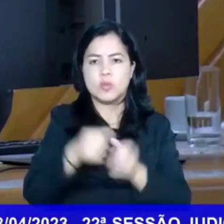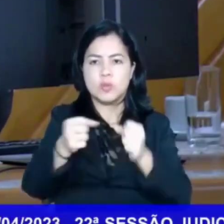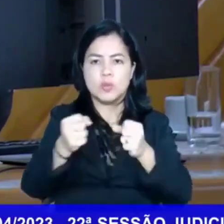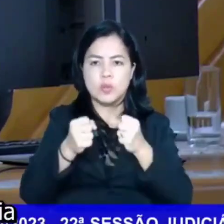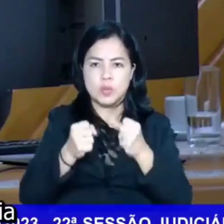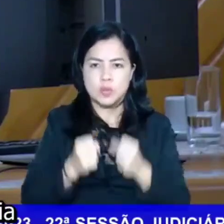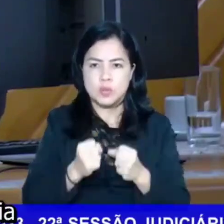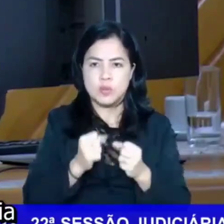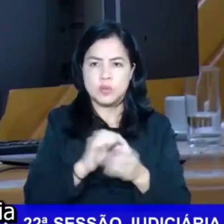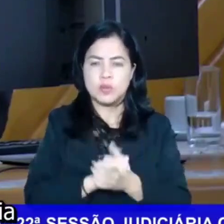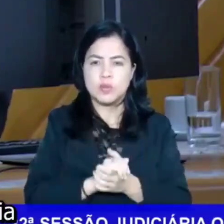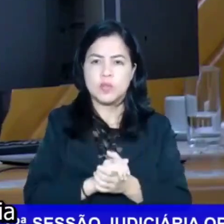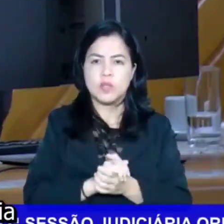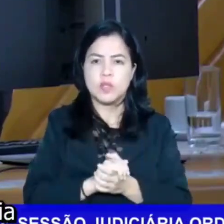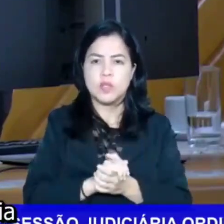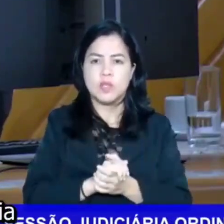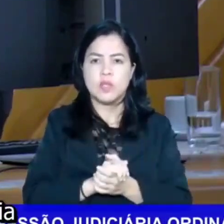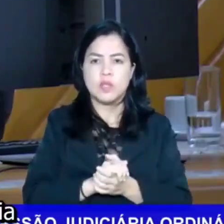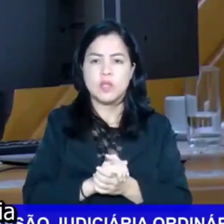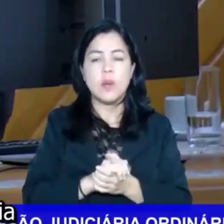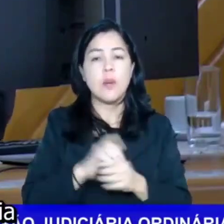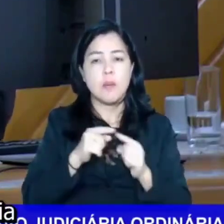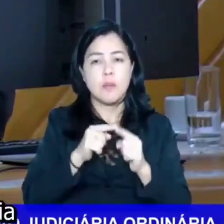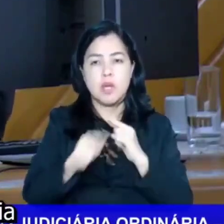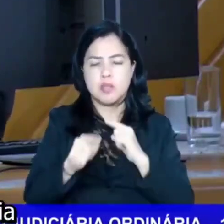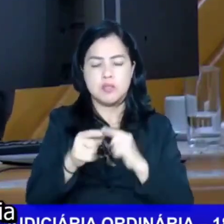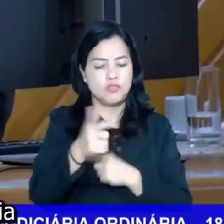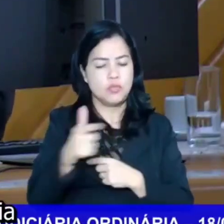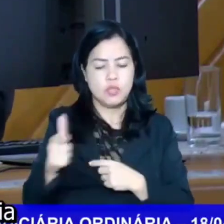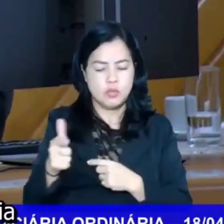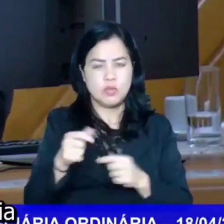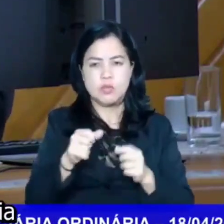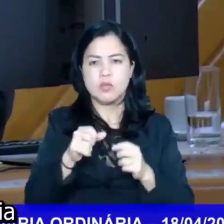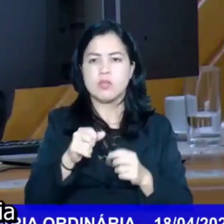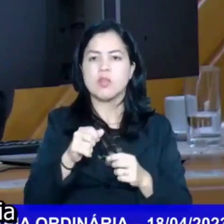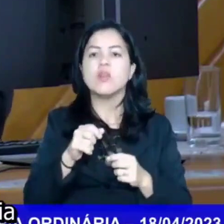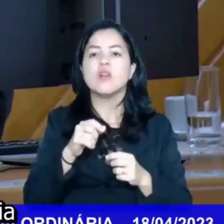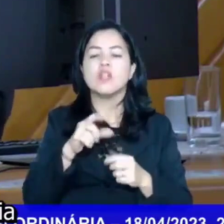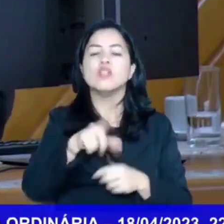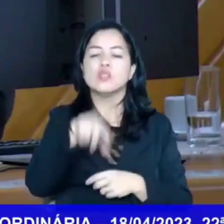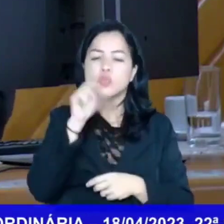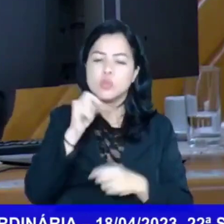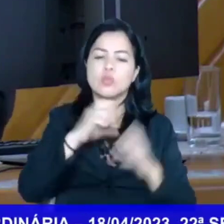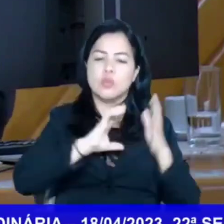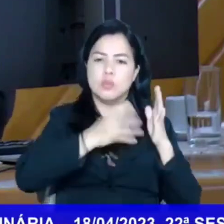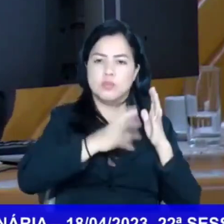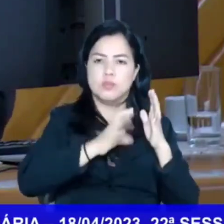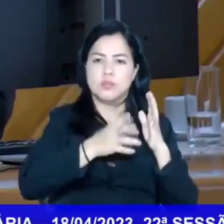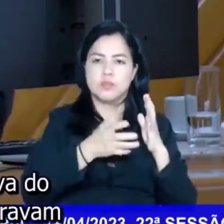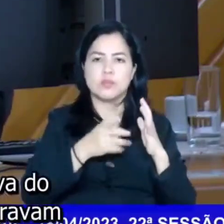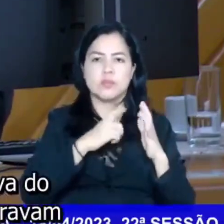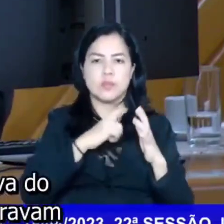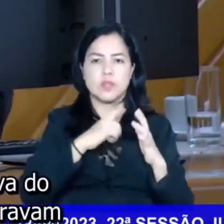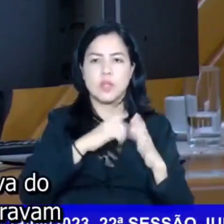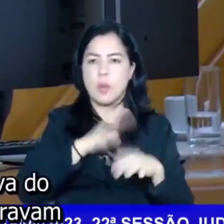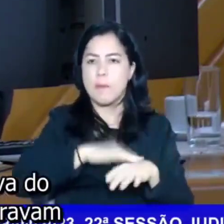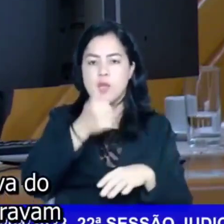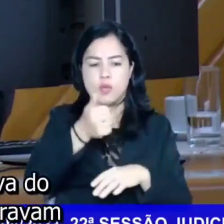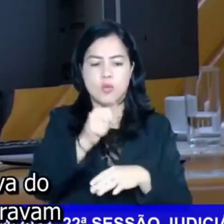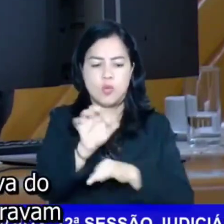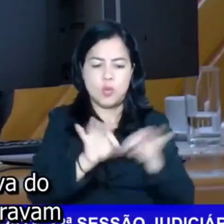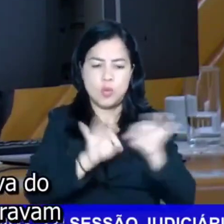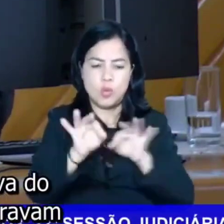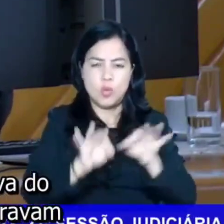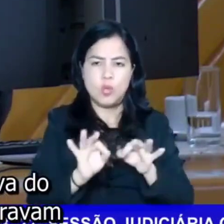poder, mas, pelo contrário, a escolha partidária da melhor